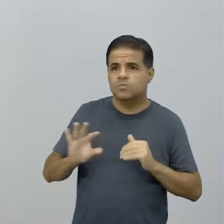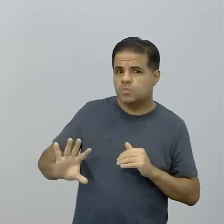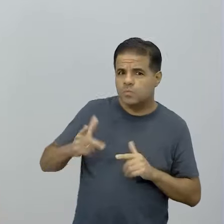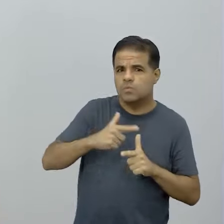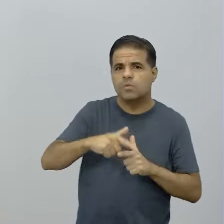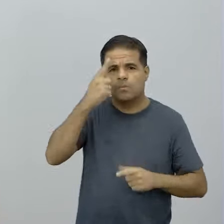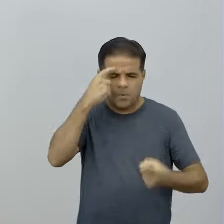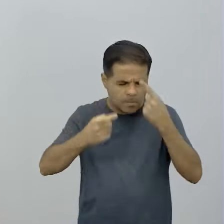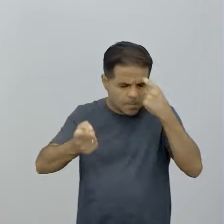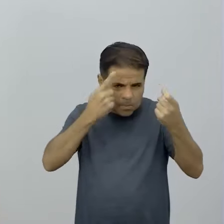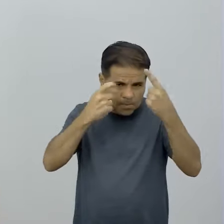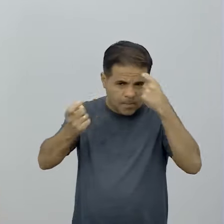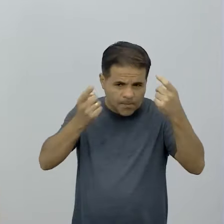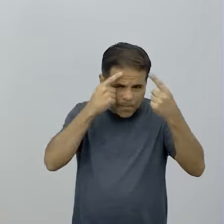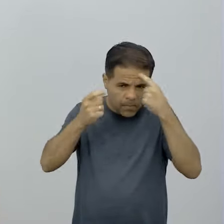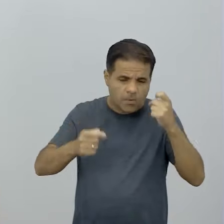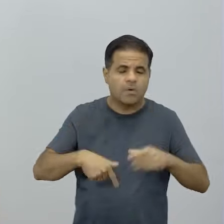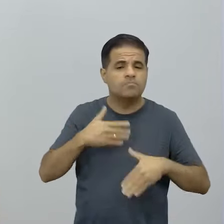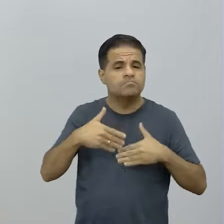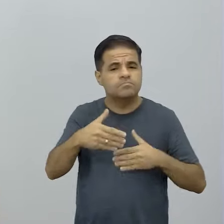e colaborativas